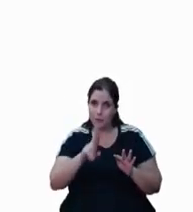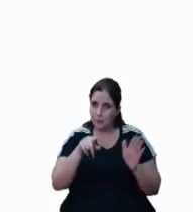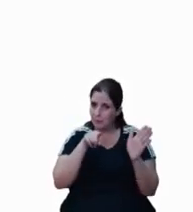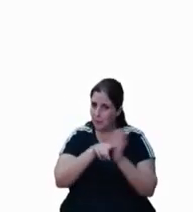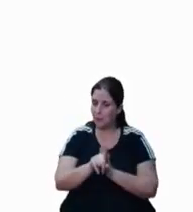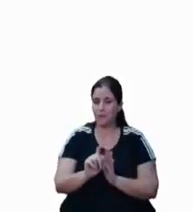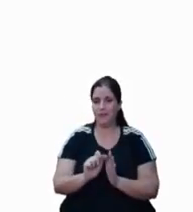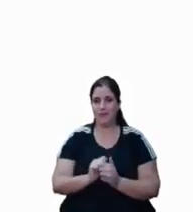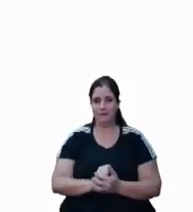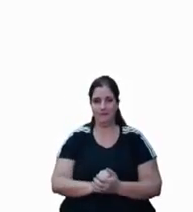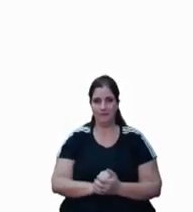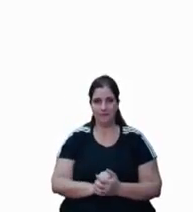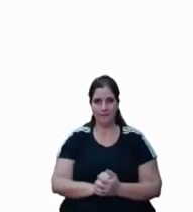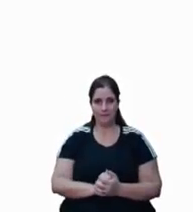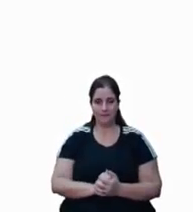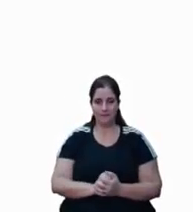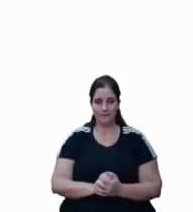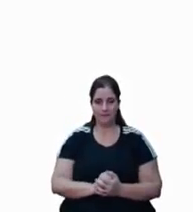perguntas.